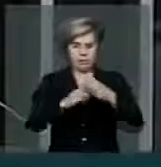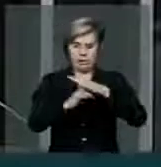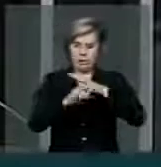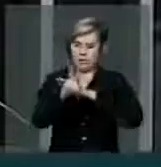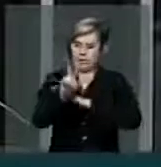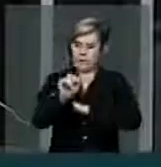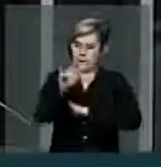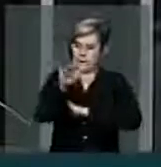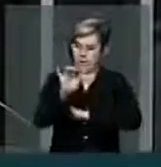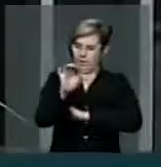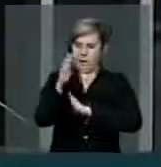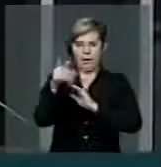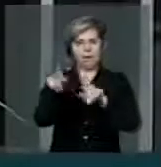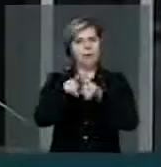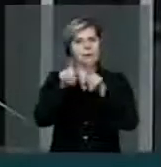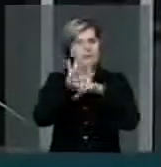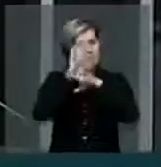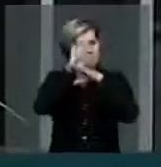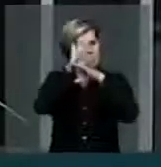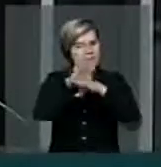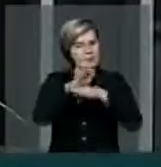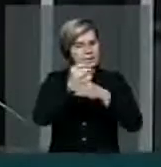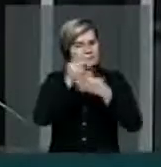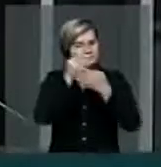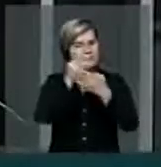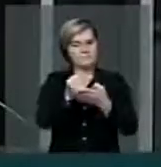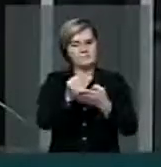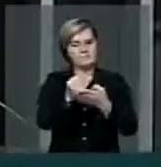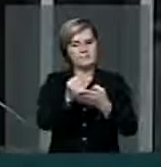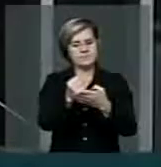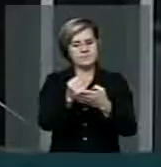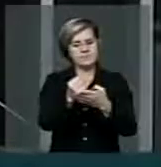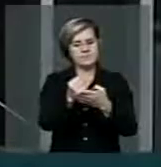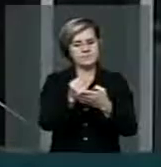a Vale assiste também sofre